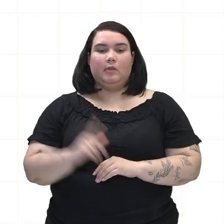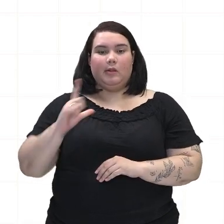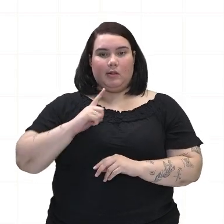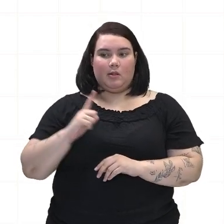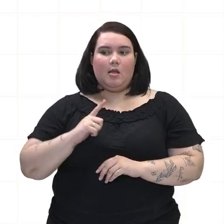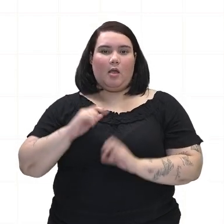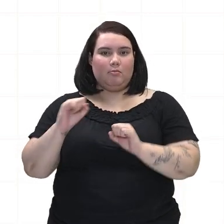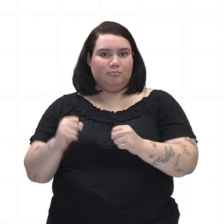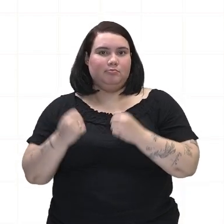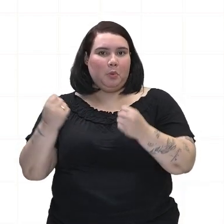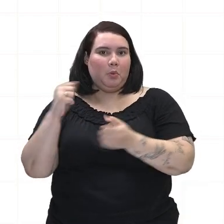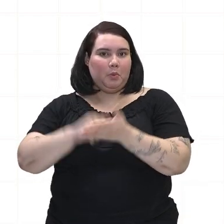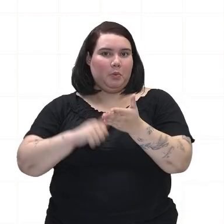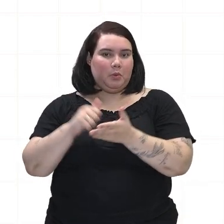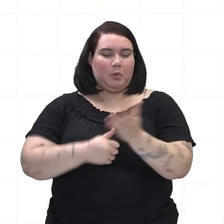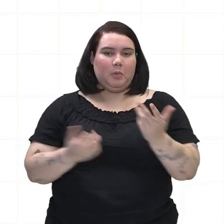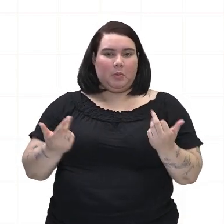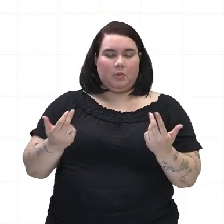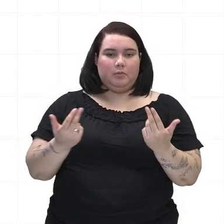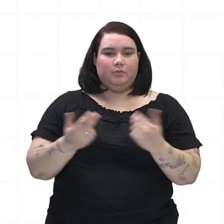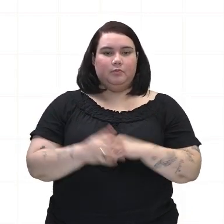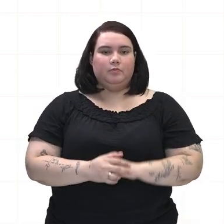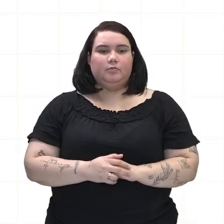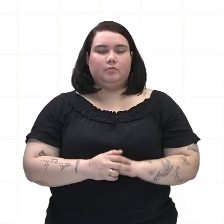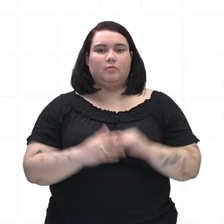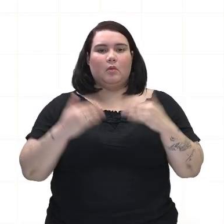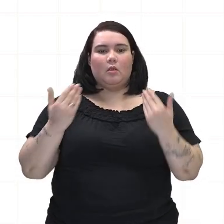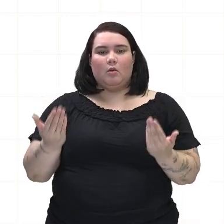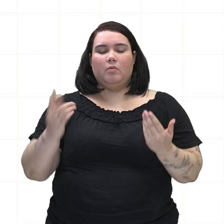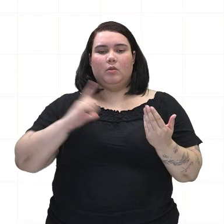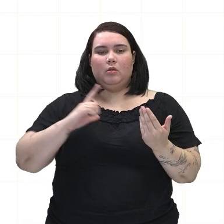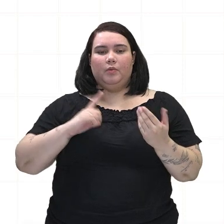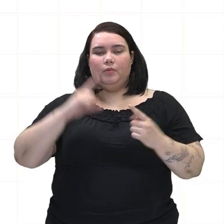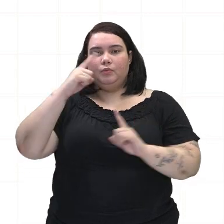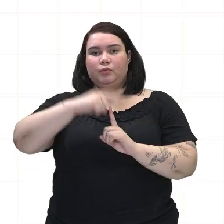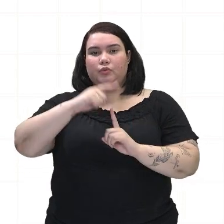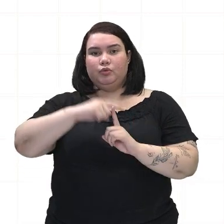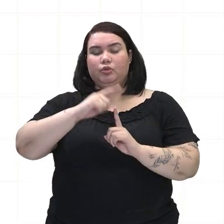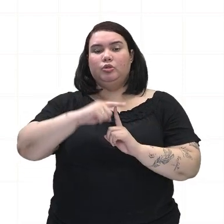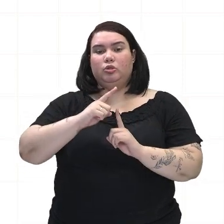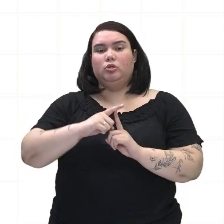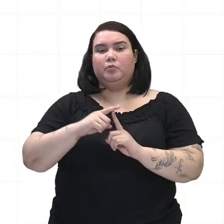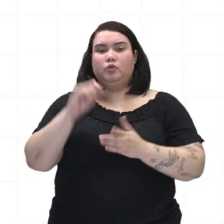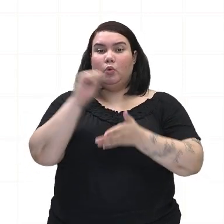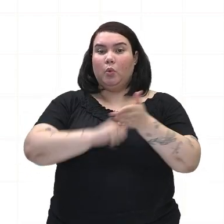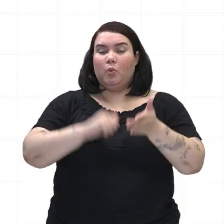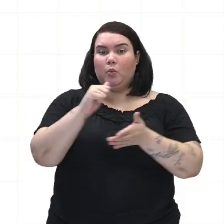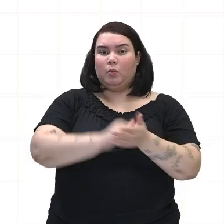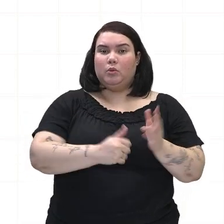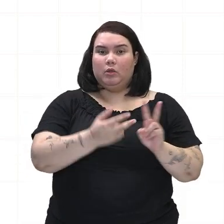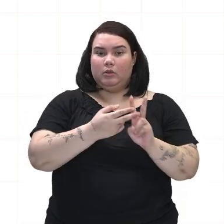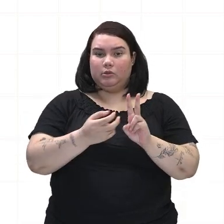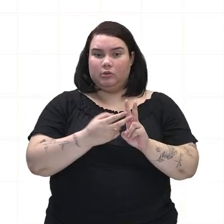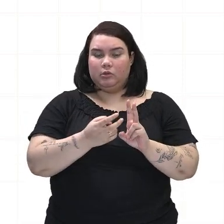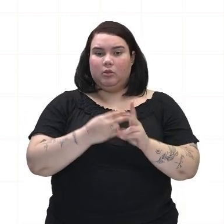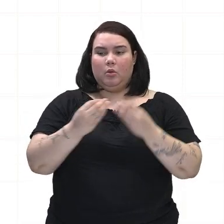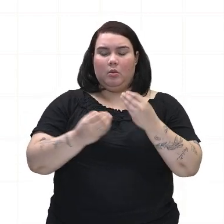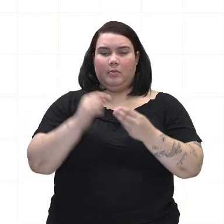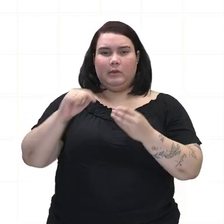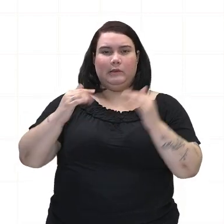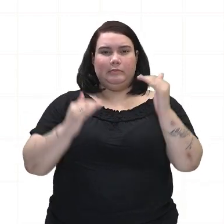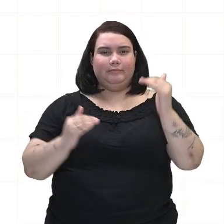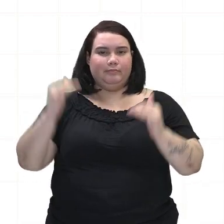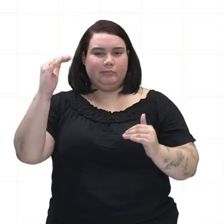também. Então, algumas das formas de resistência que nós tivemos por conta dessas ideias de superioridade do branco